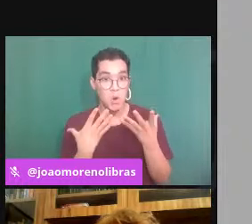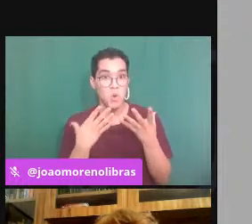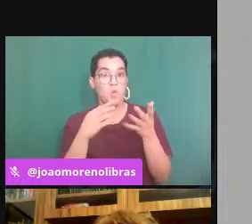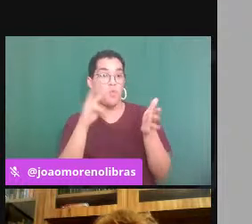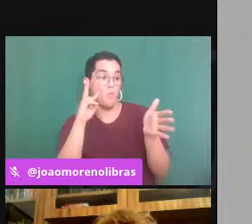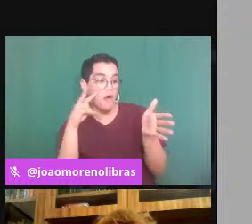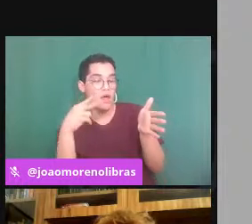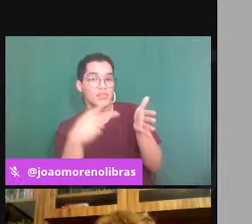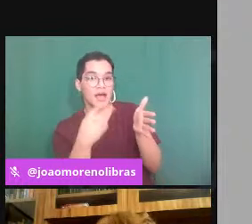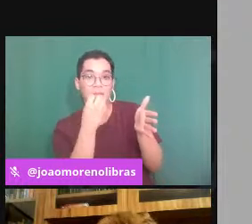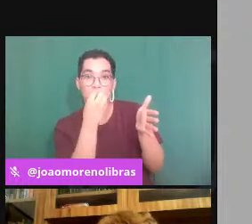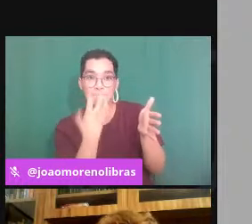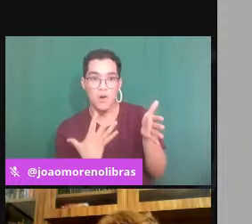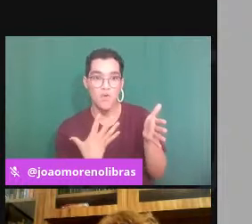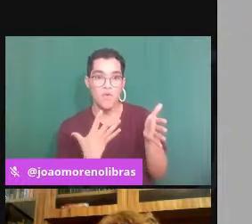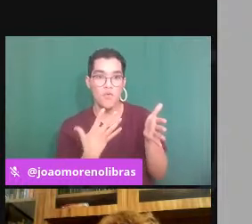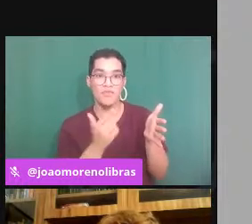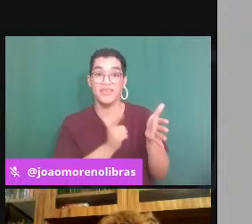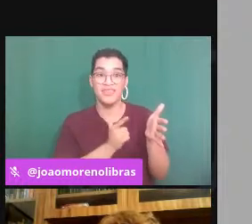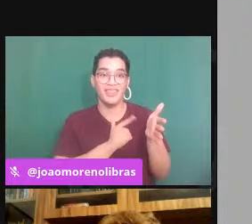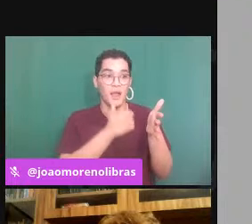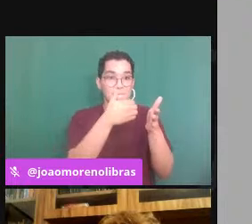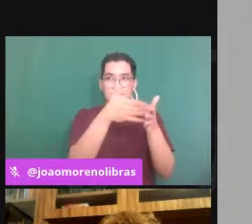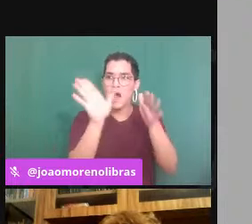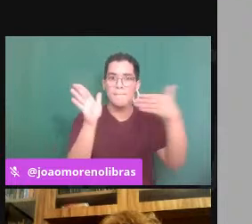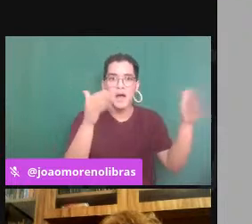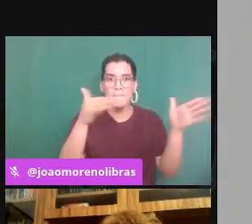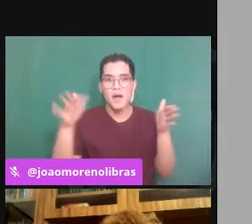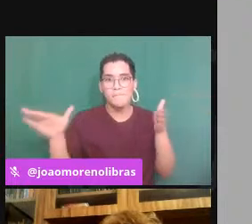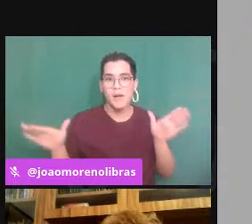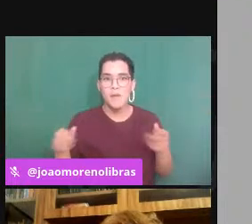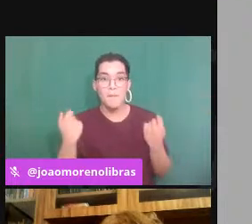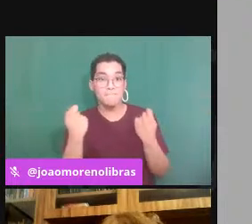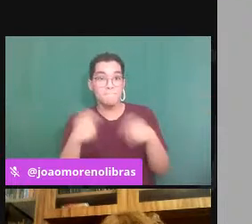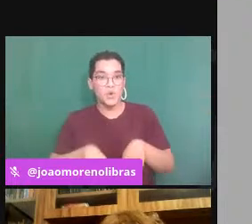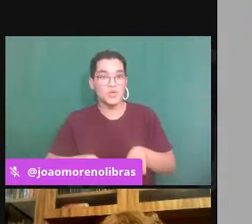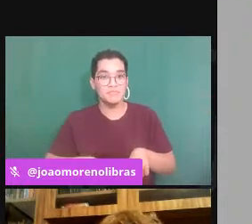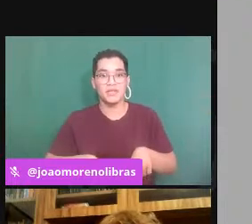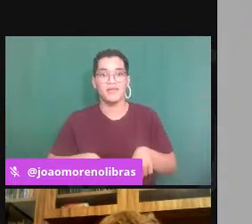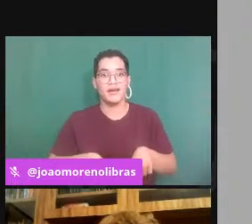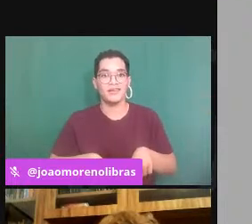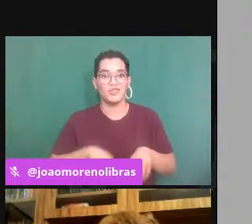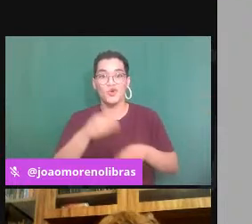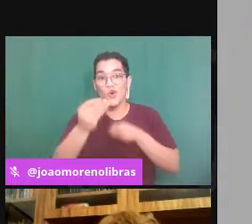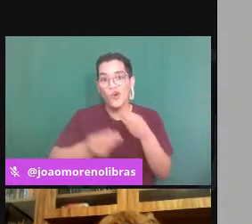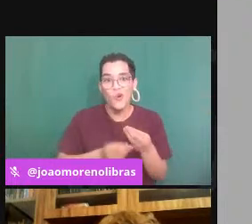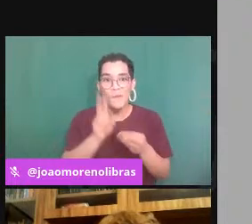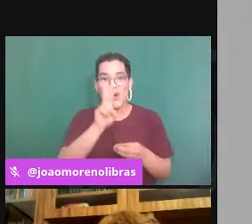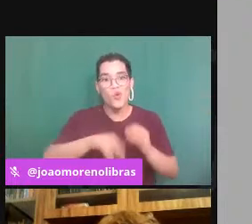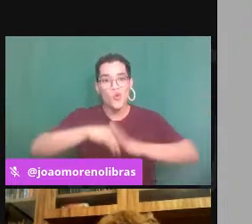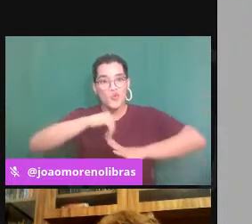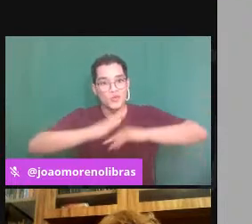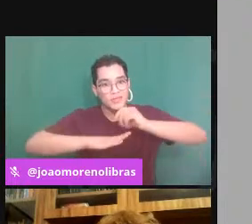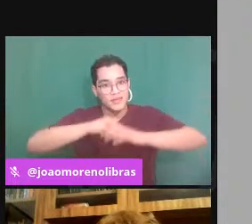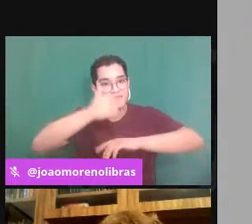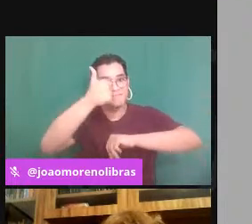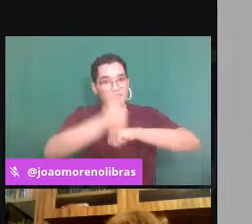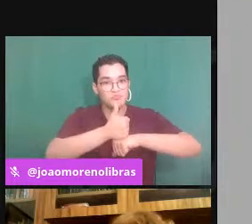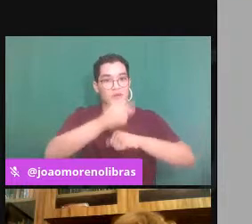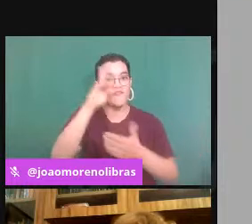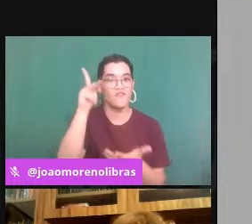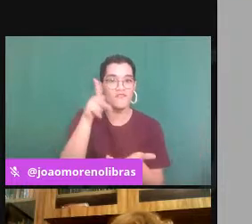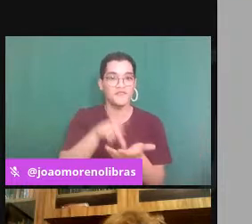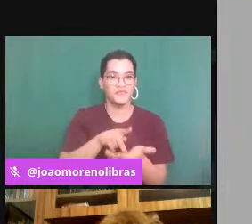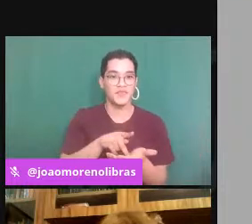feita, abrindo perspectivas para um trabalho de aplicação. Então, não dá para